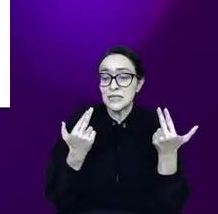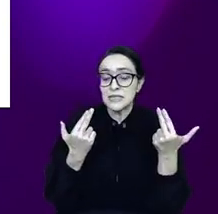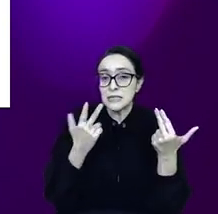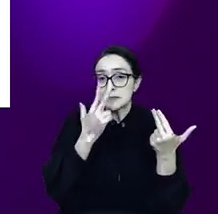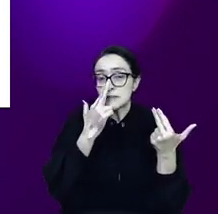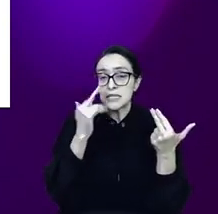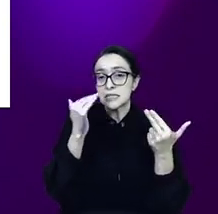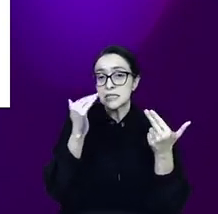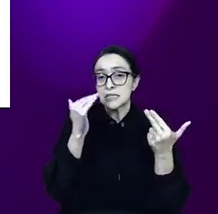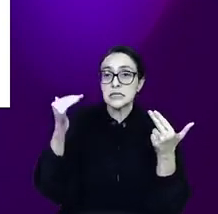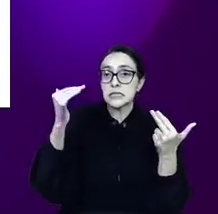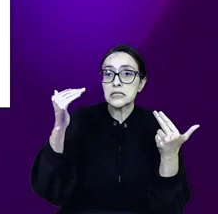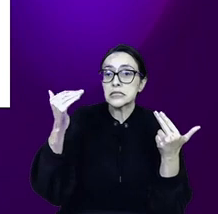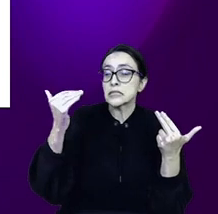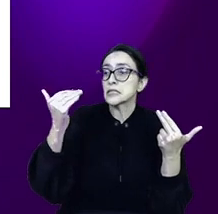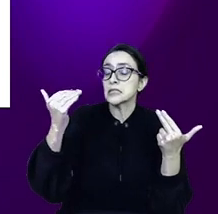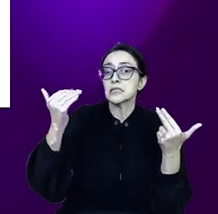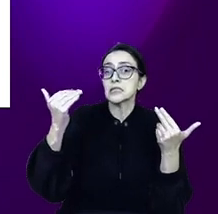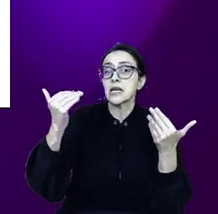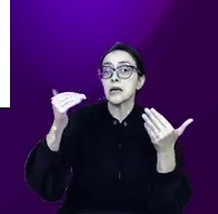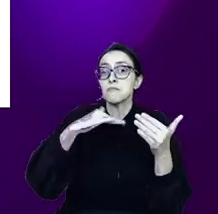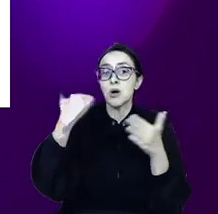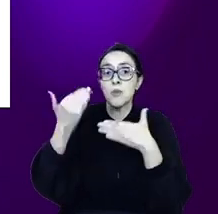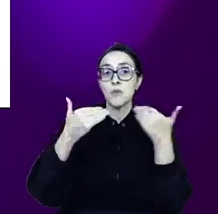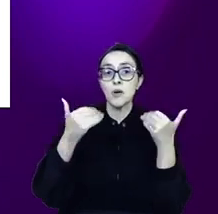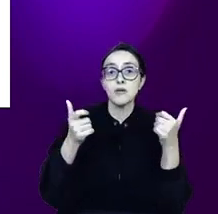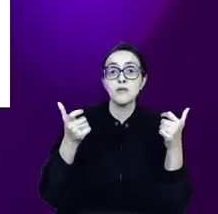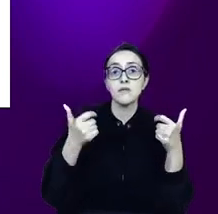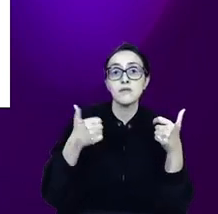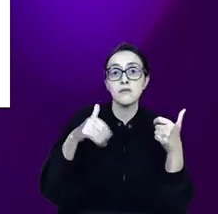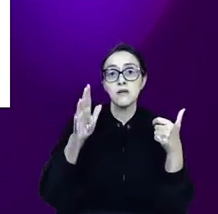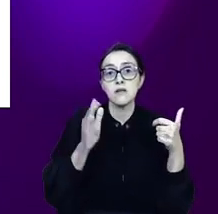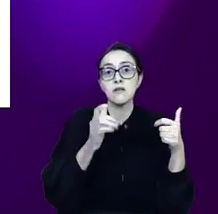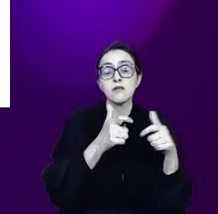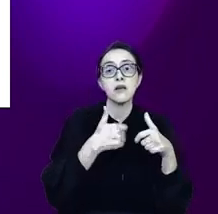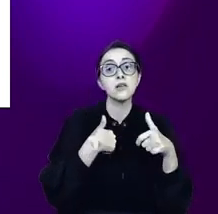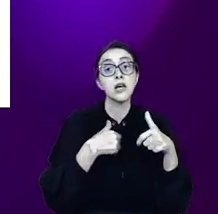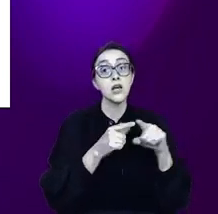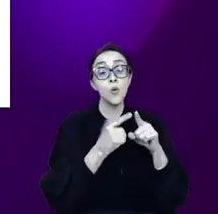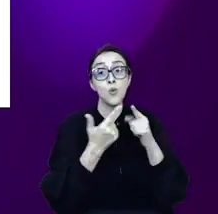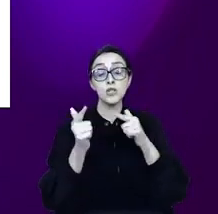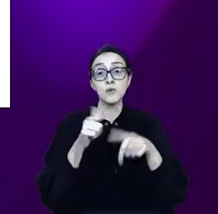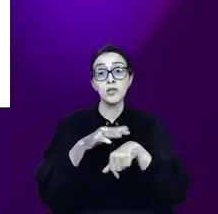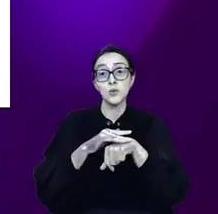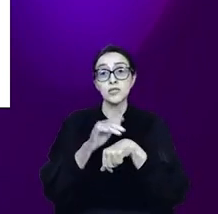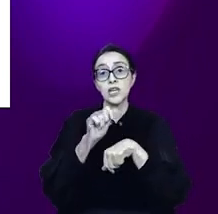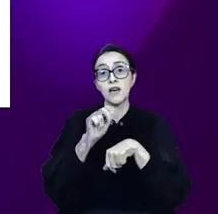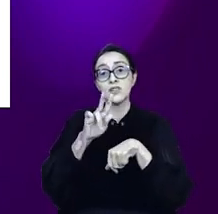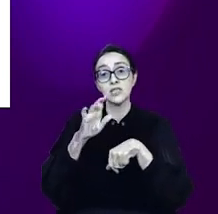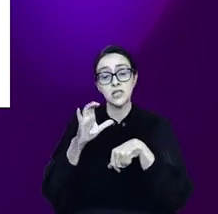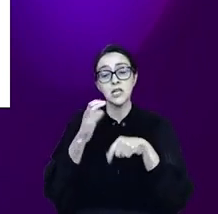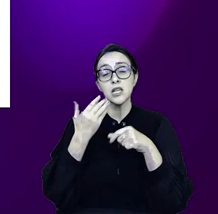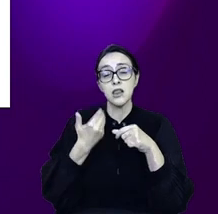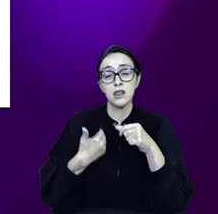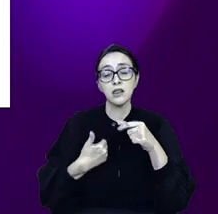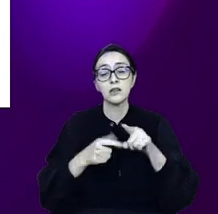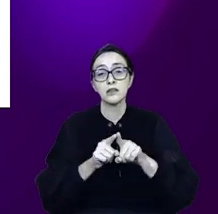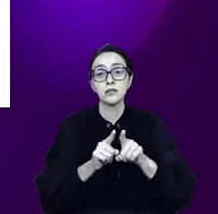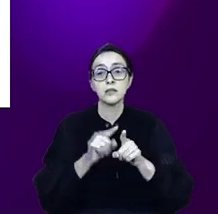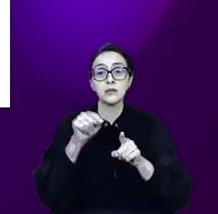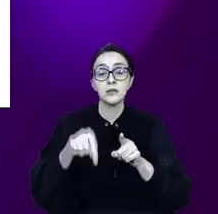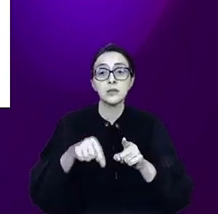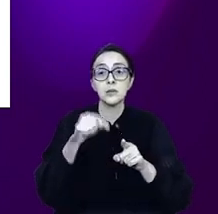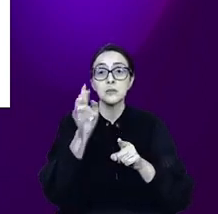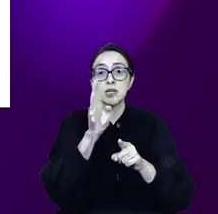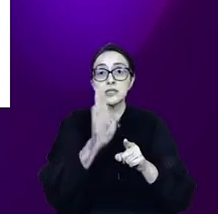maior. Isso é similar ao que acontece, por exemplo, no AVC e em outras doenças neurológicas. Essa realidade a gente imagina que aqui no Brasil